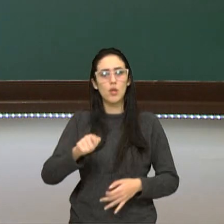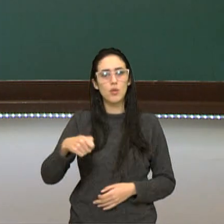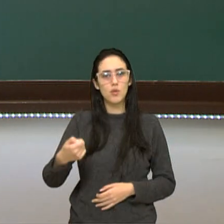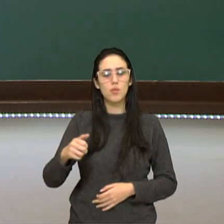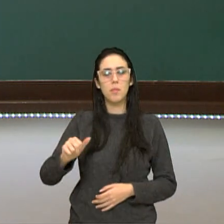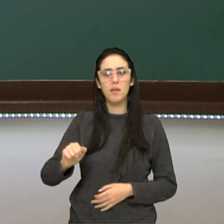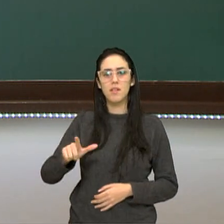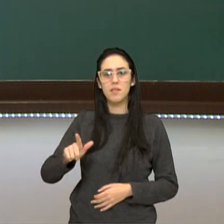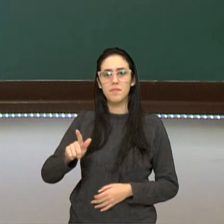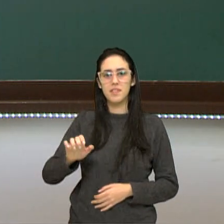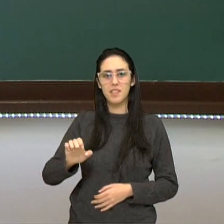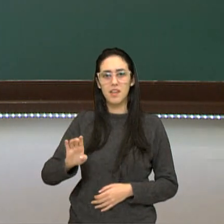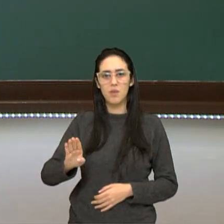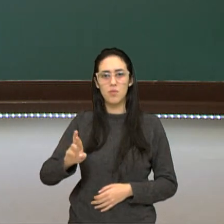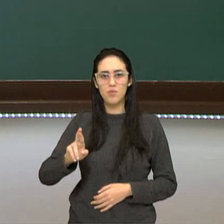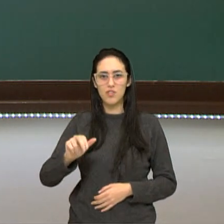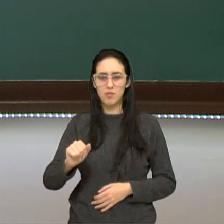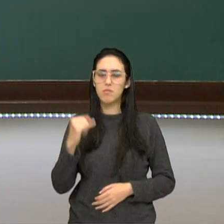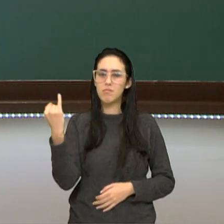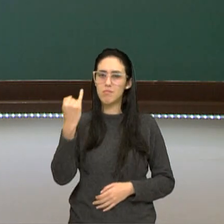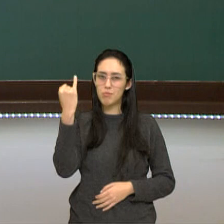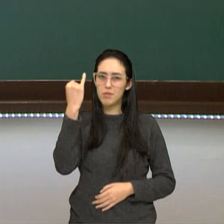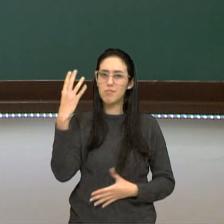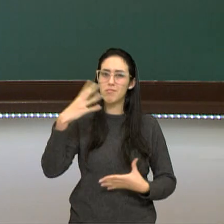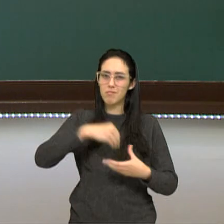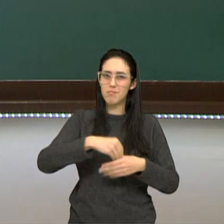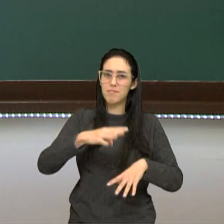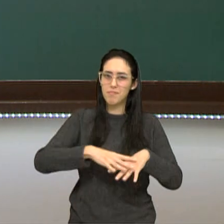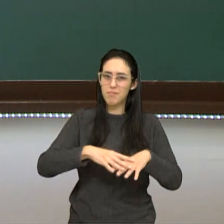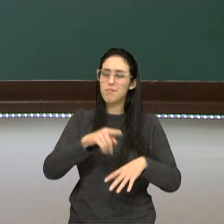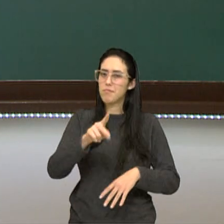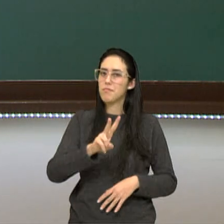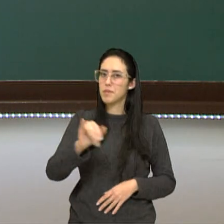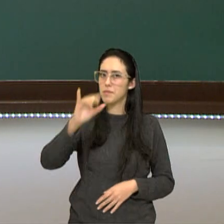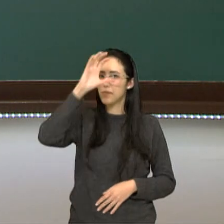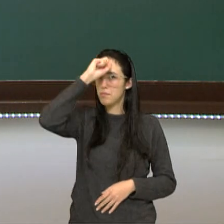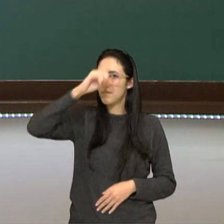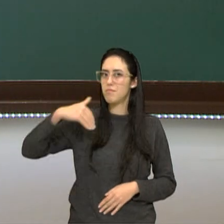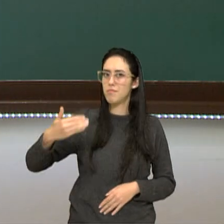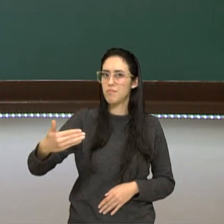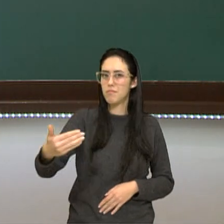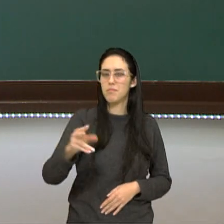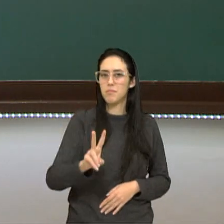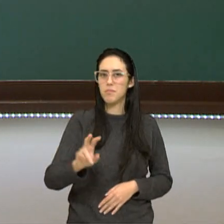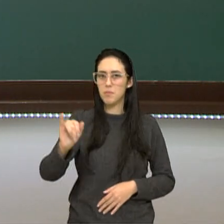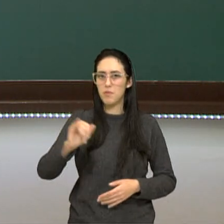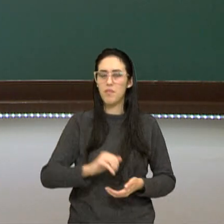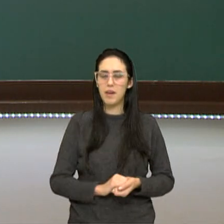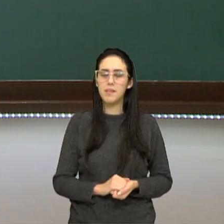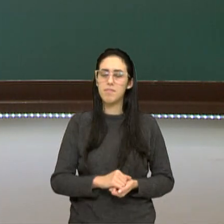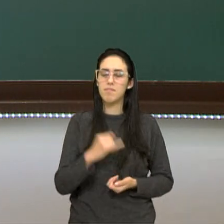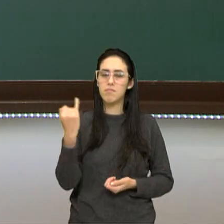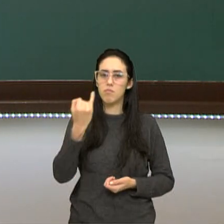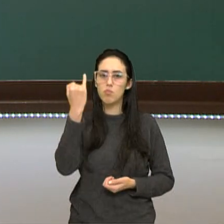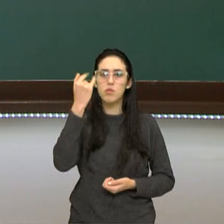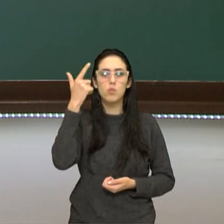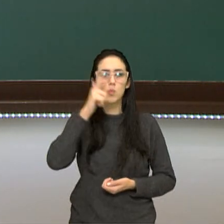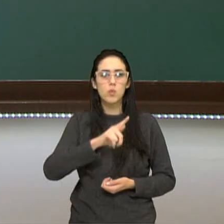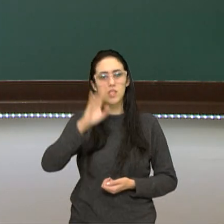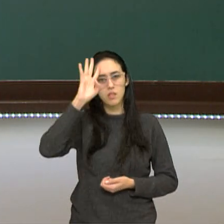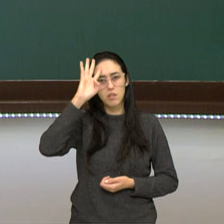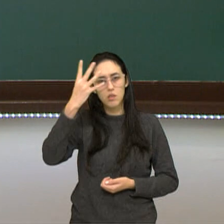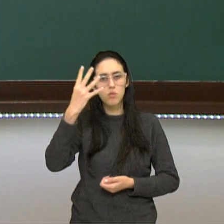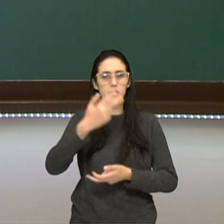parte importante da matemática que vai te acompanhar um bom tempo aí da sua vida acadêmica e vai te ajudar a resolver